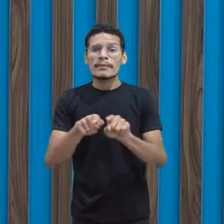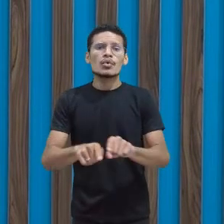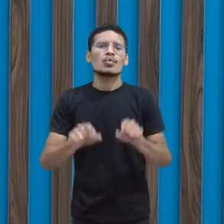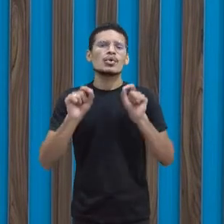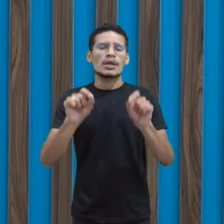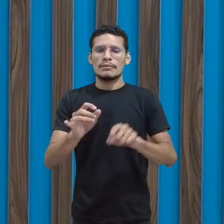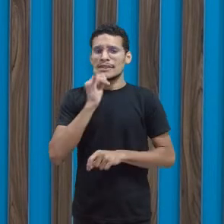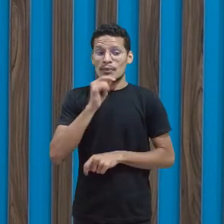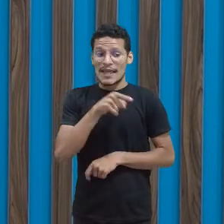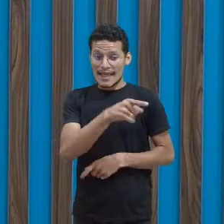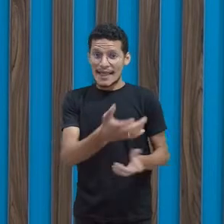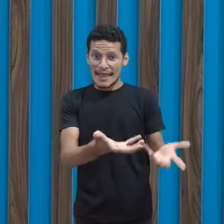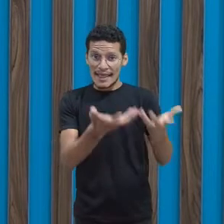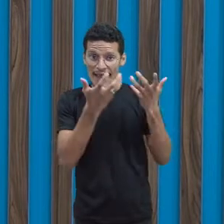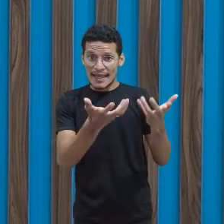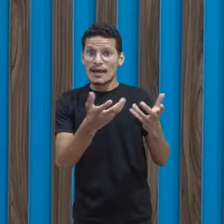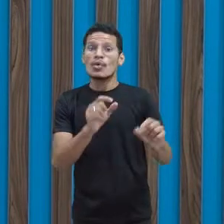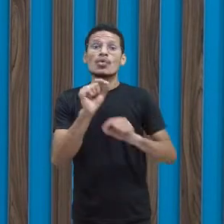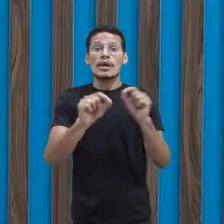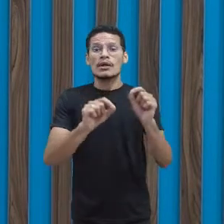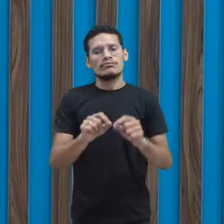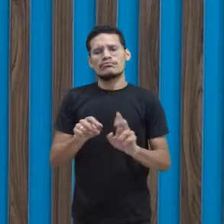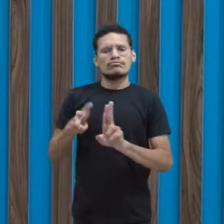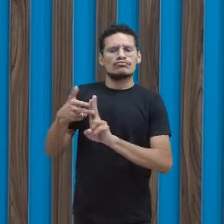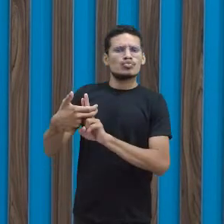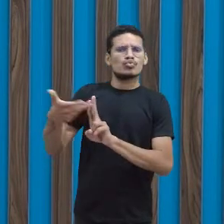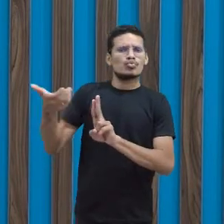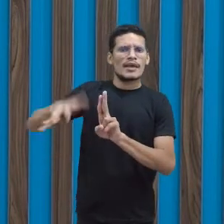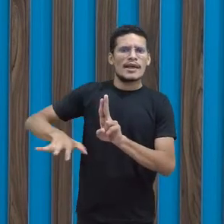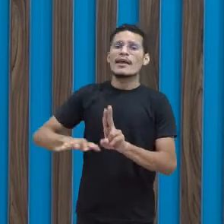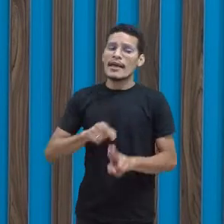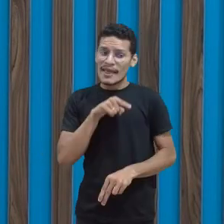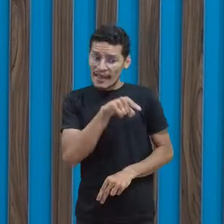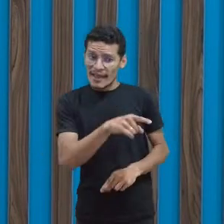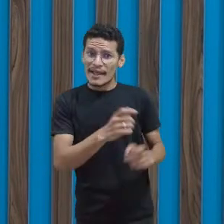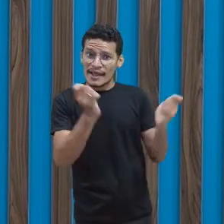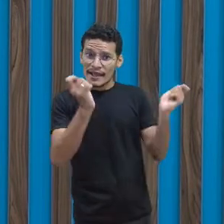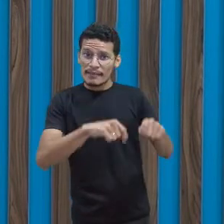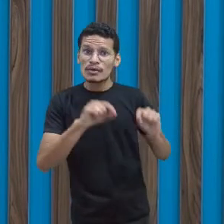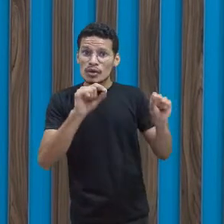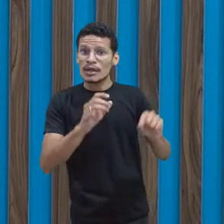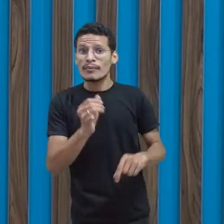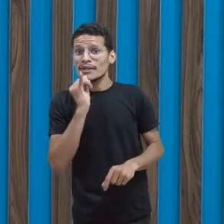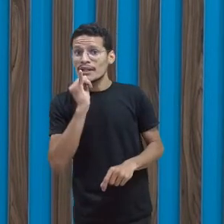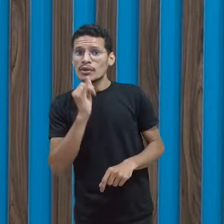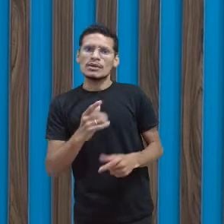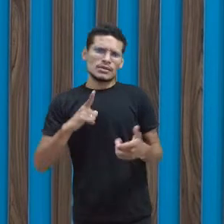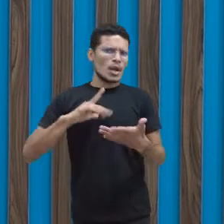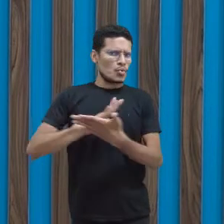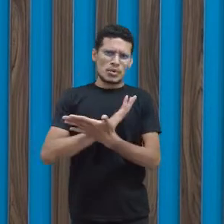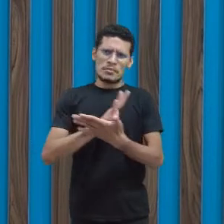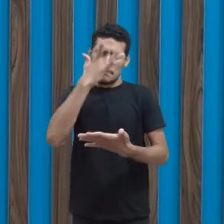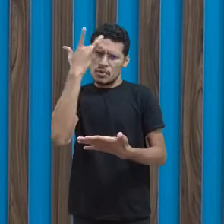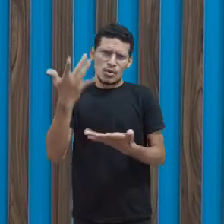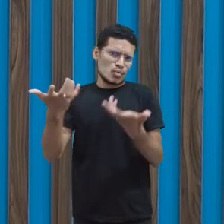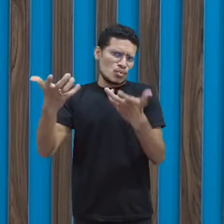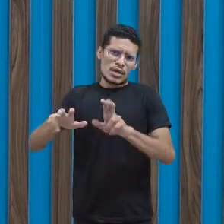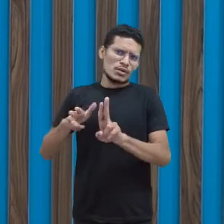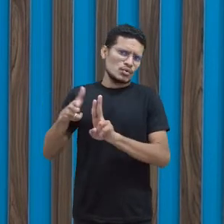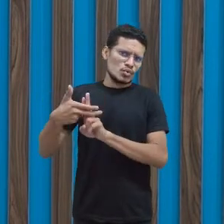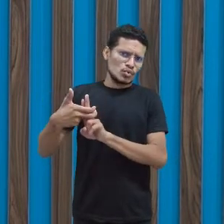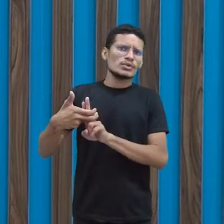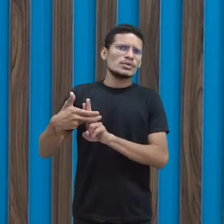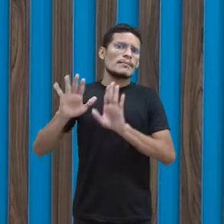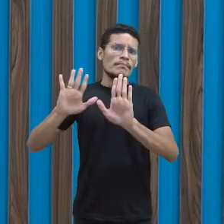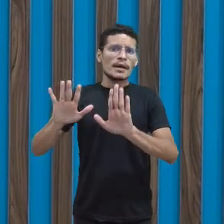se ele quiser, ele não quiser optar pelo SUS, porque há quem não queira, né, optar pelo SUS,